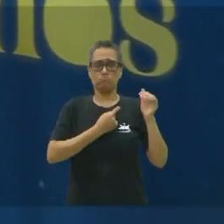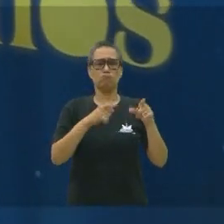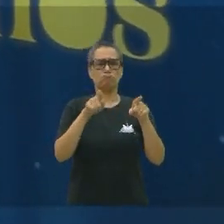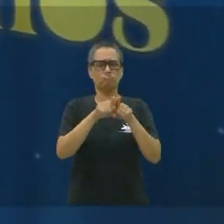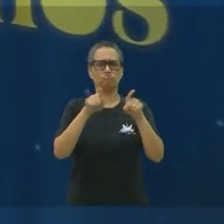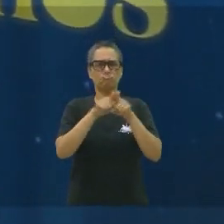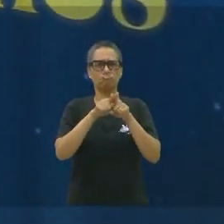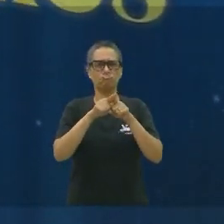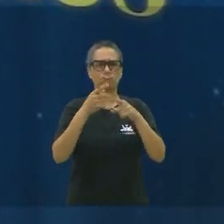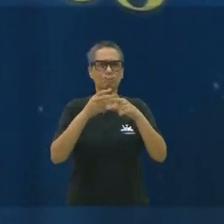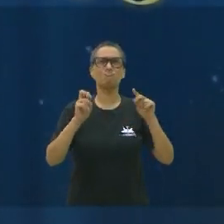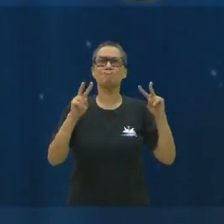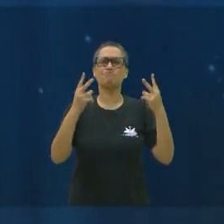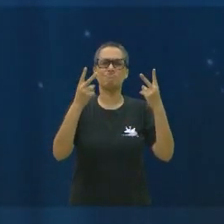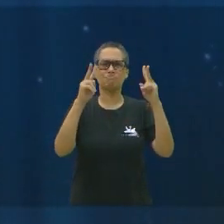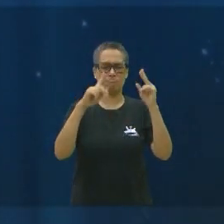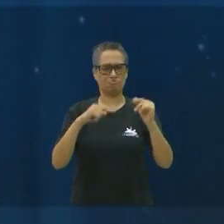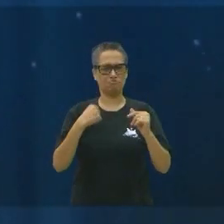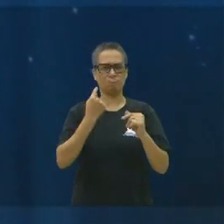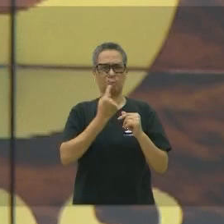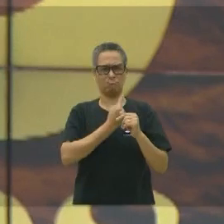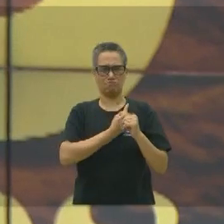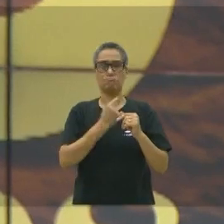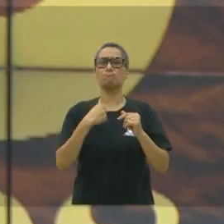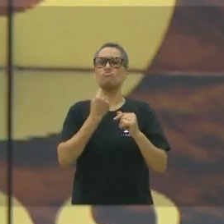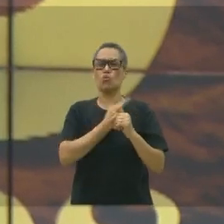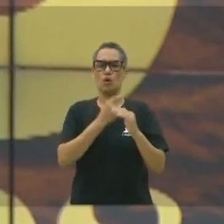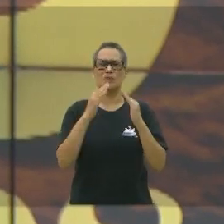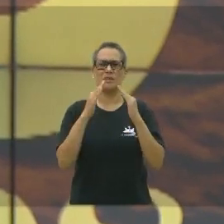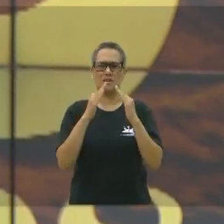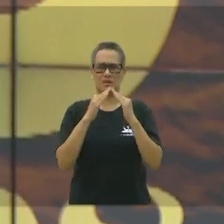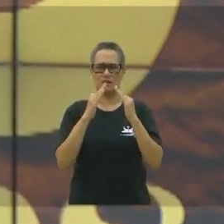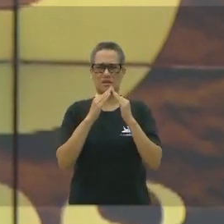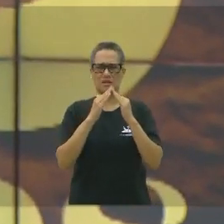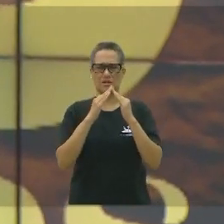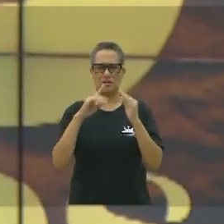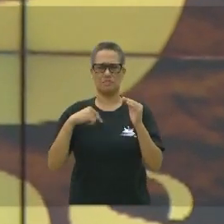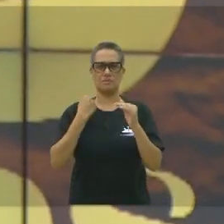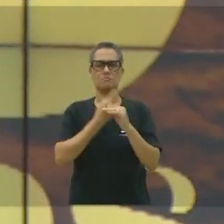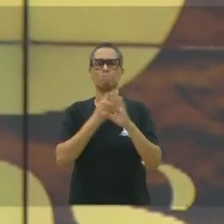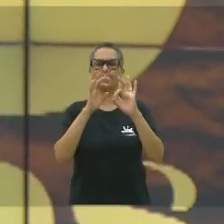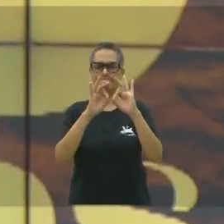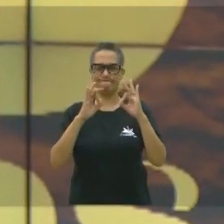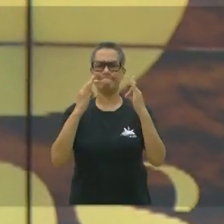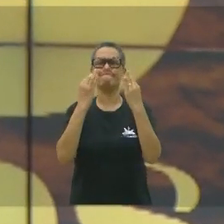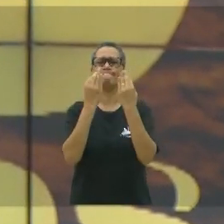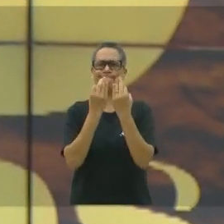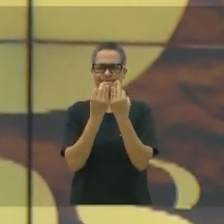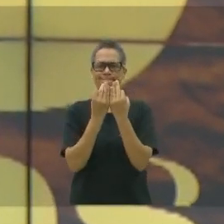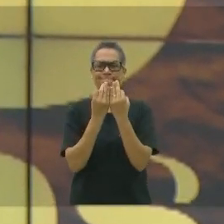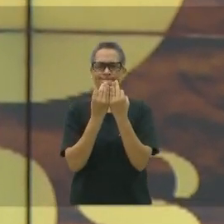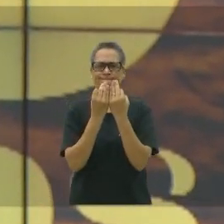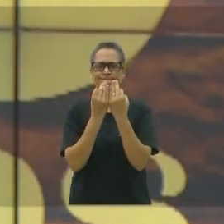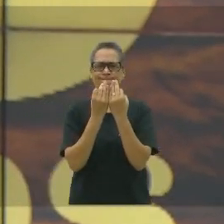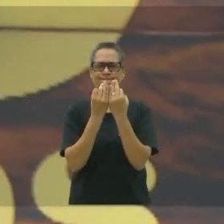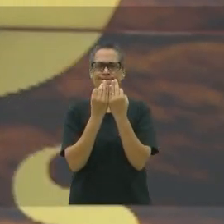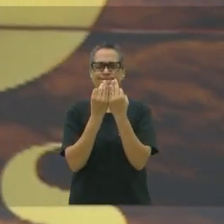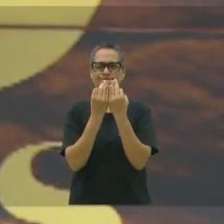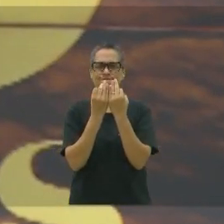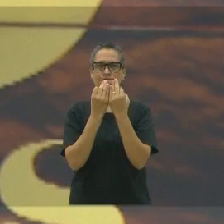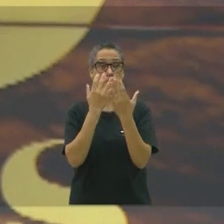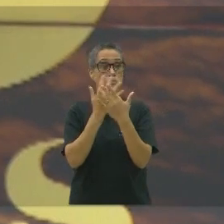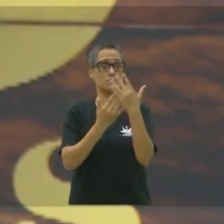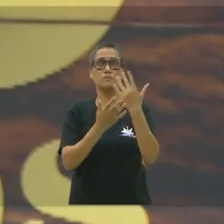sobre nós, sobre as nossas casas, sobre as nossas famílias. Assim, com seus